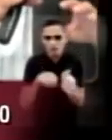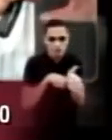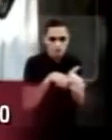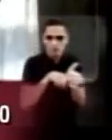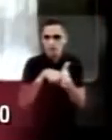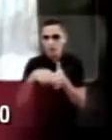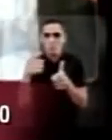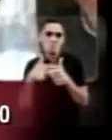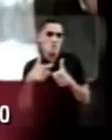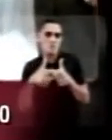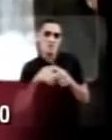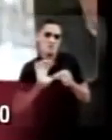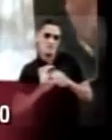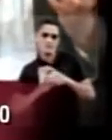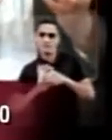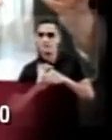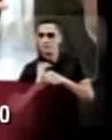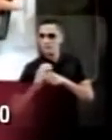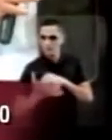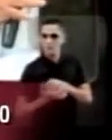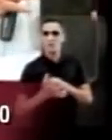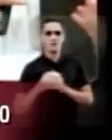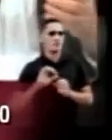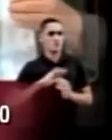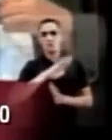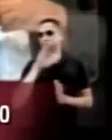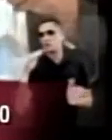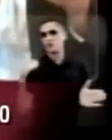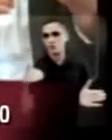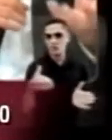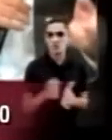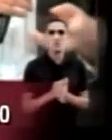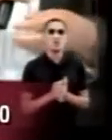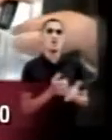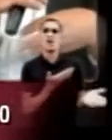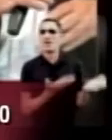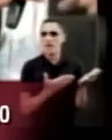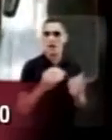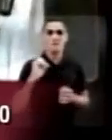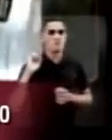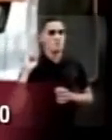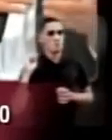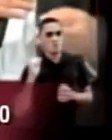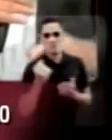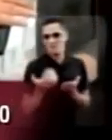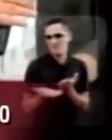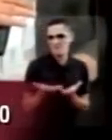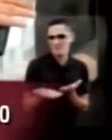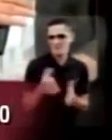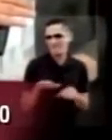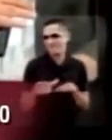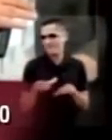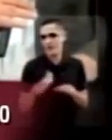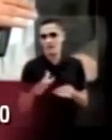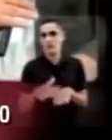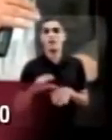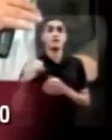isso engloba todos, é o total de COVID, grave, não grave, leve, moderado, estão